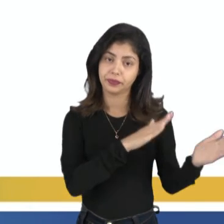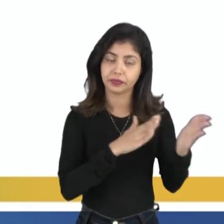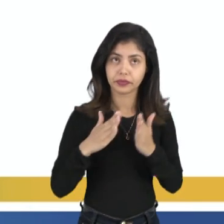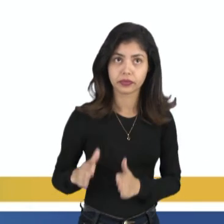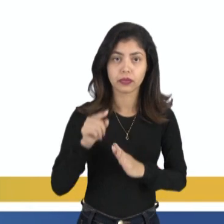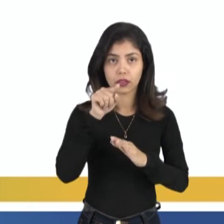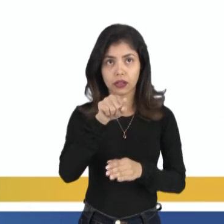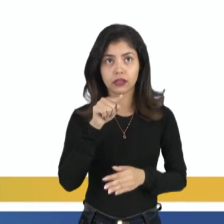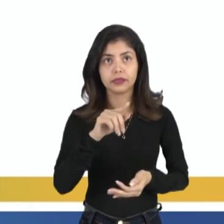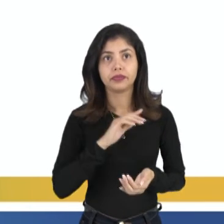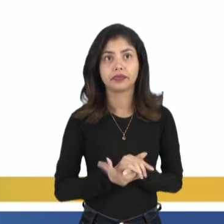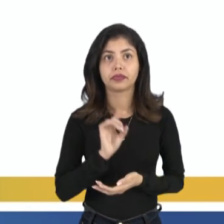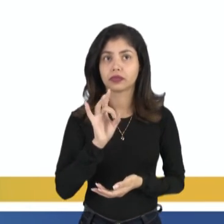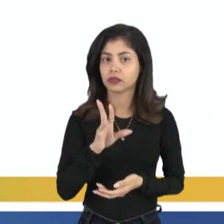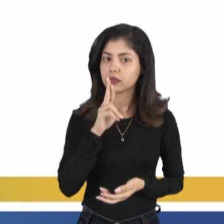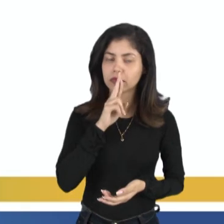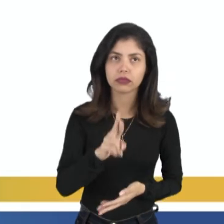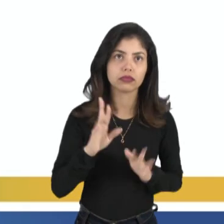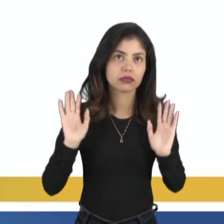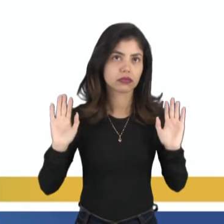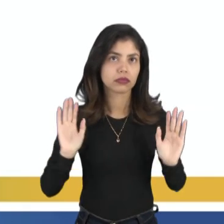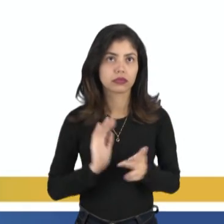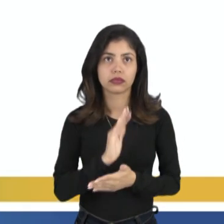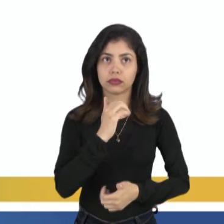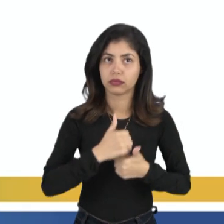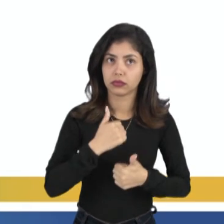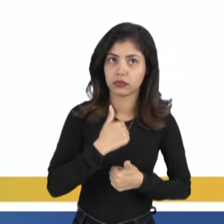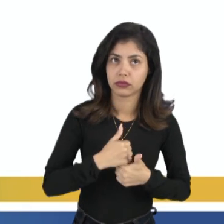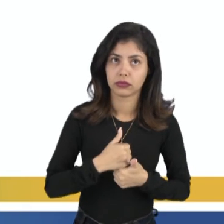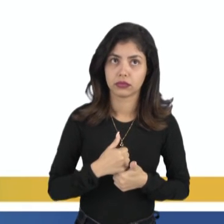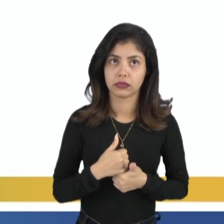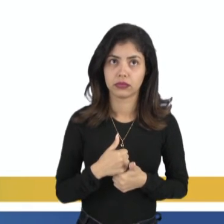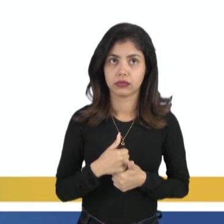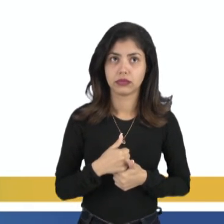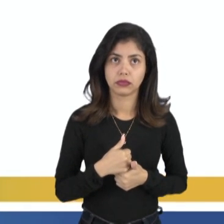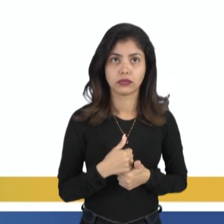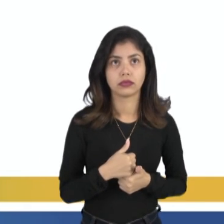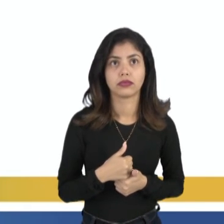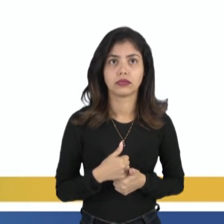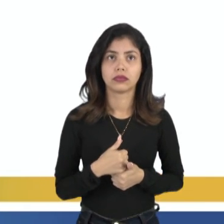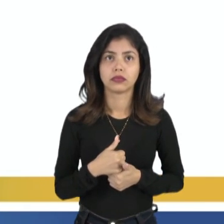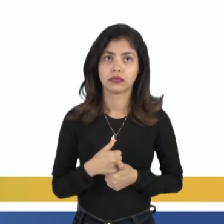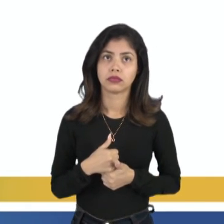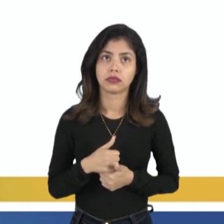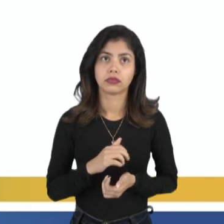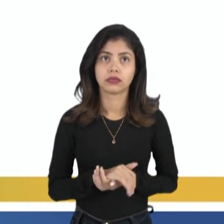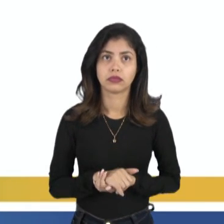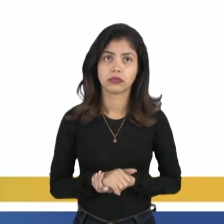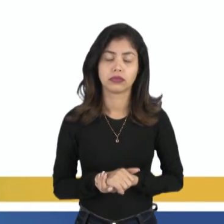partir daqui, pessoal, é só conta. Ó. Então substitui aqui o P de x,